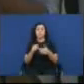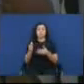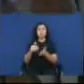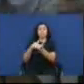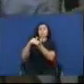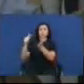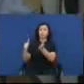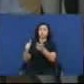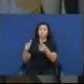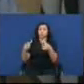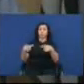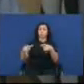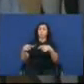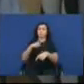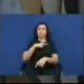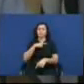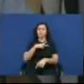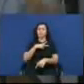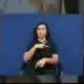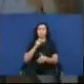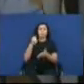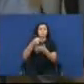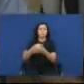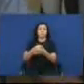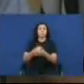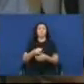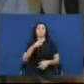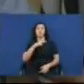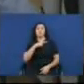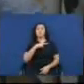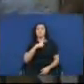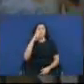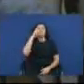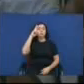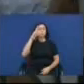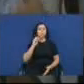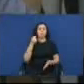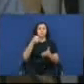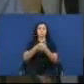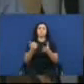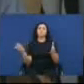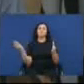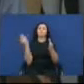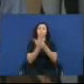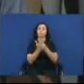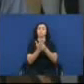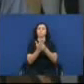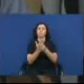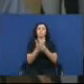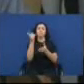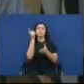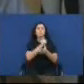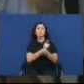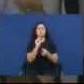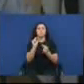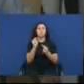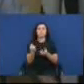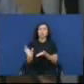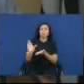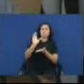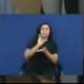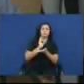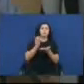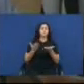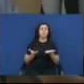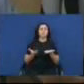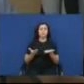pagou. O proprietário da área entrou na justiça para conseguir a restituição